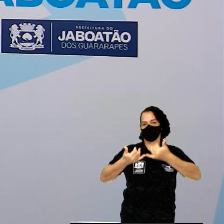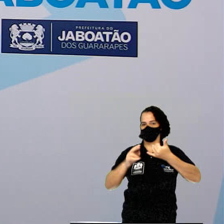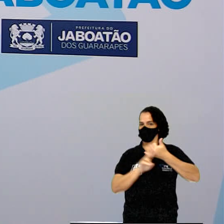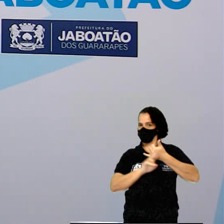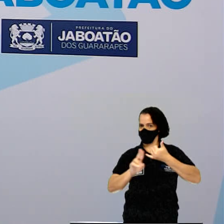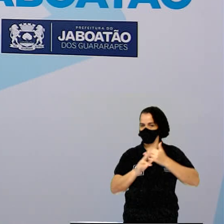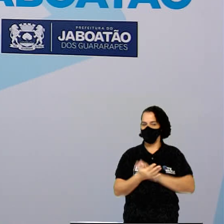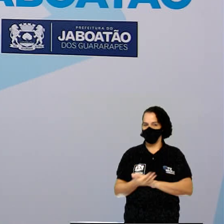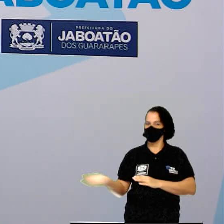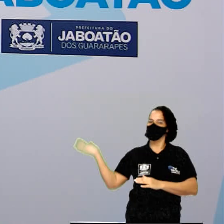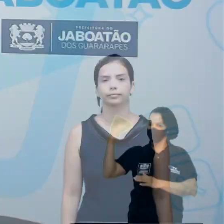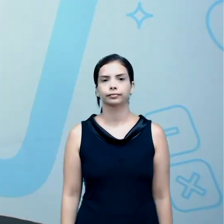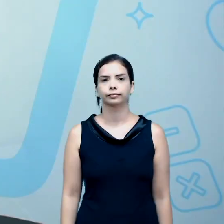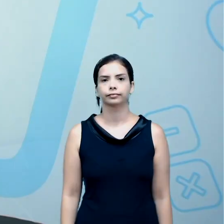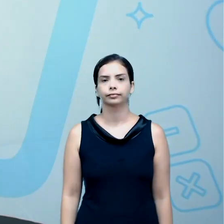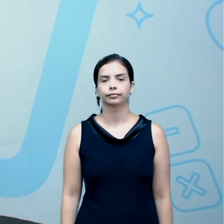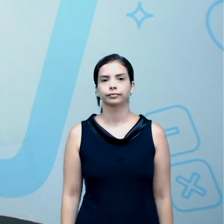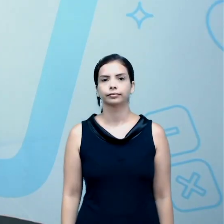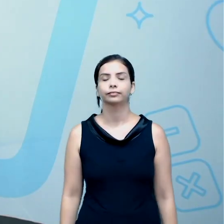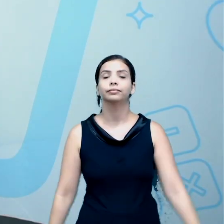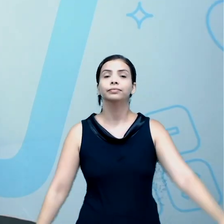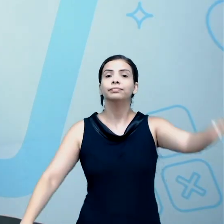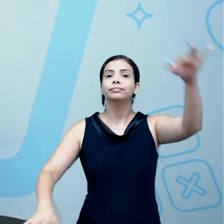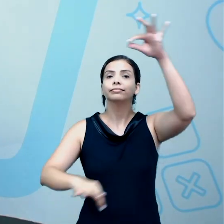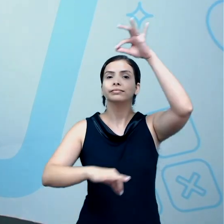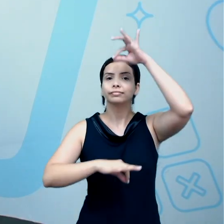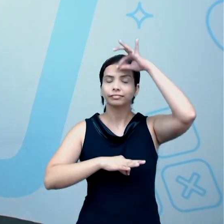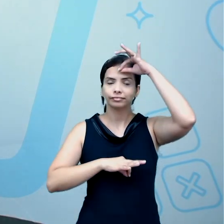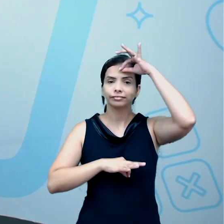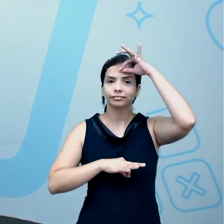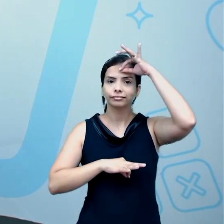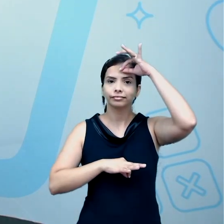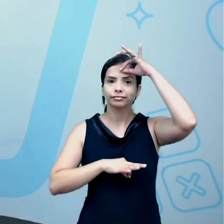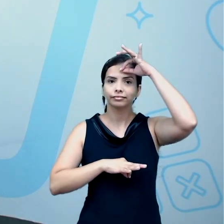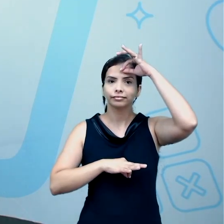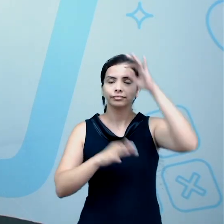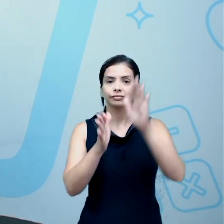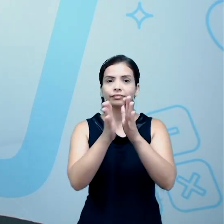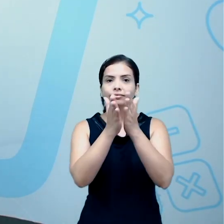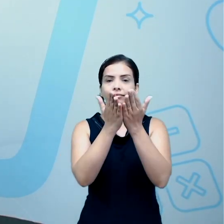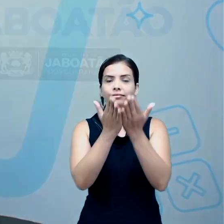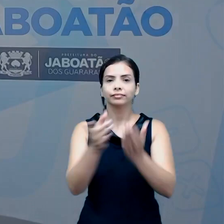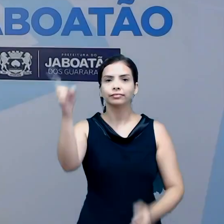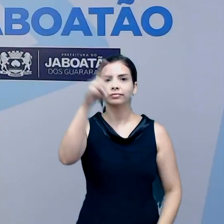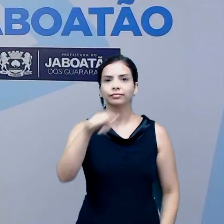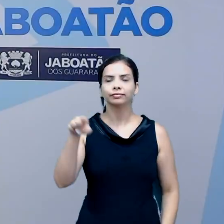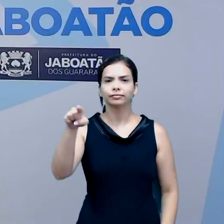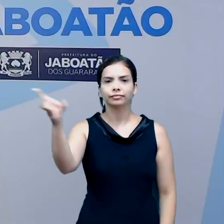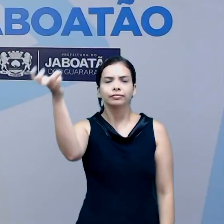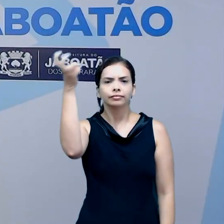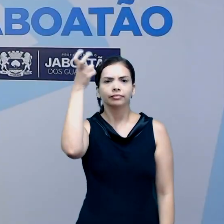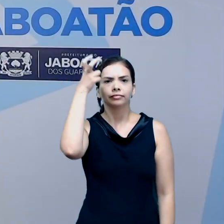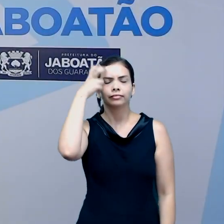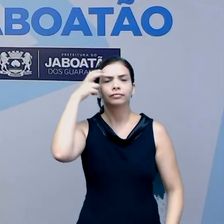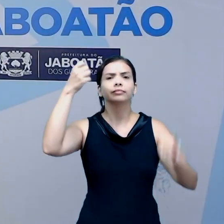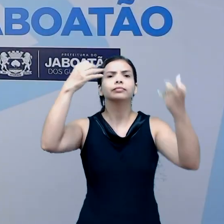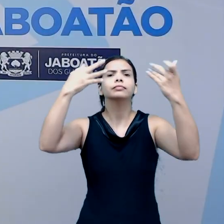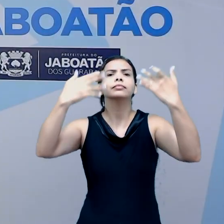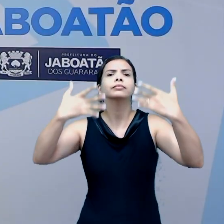vão para aula performance o segundo a enciclopédia Itaú